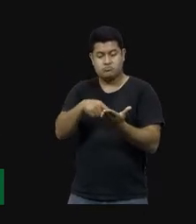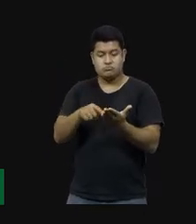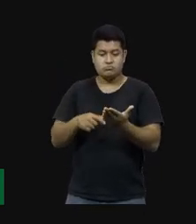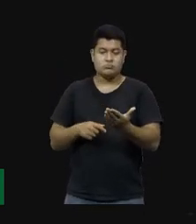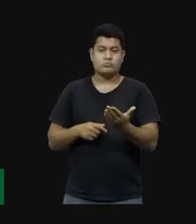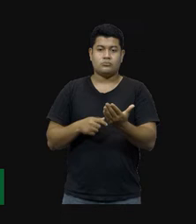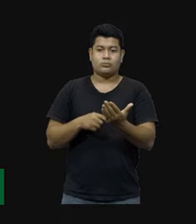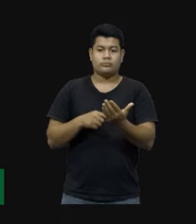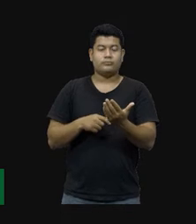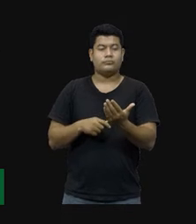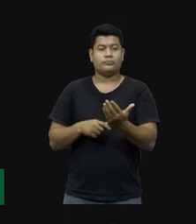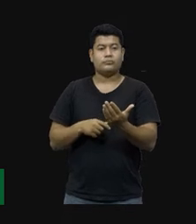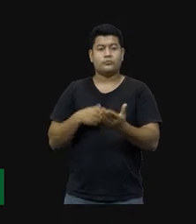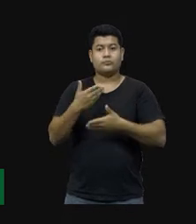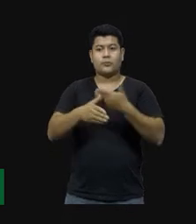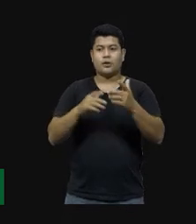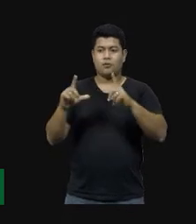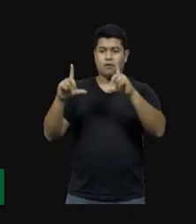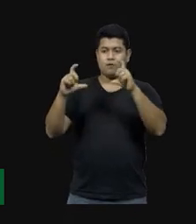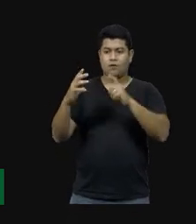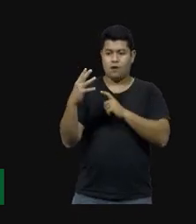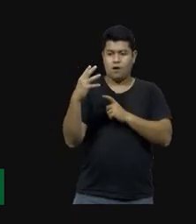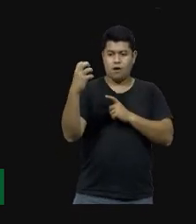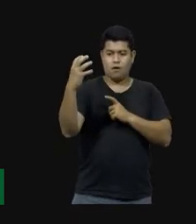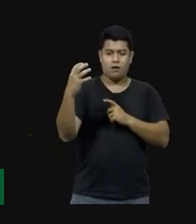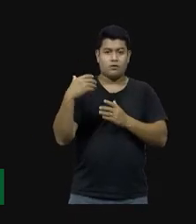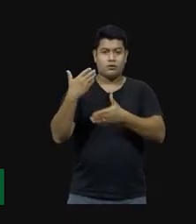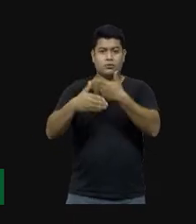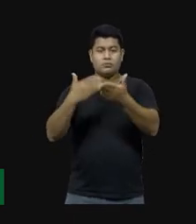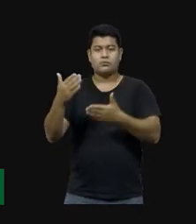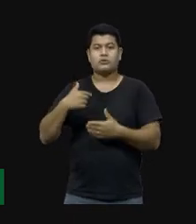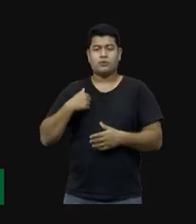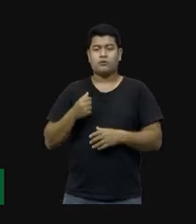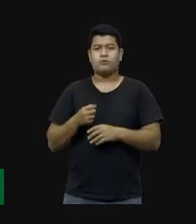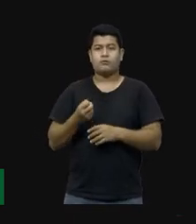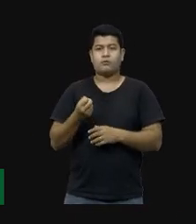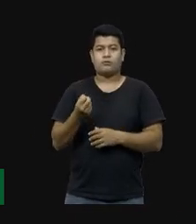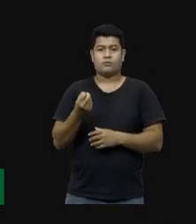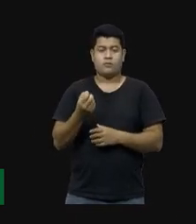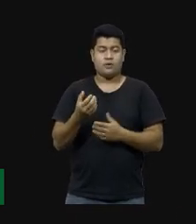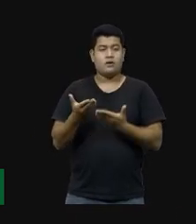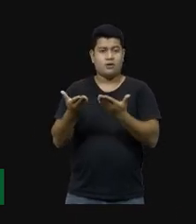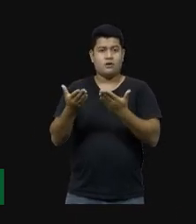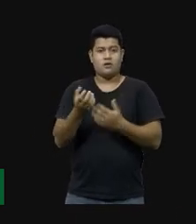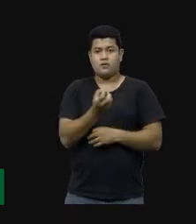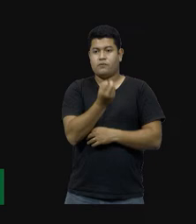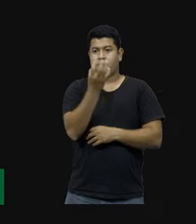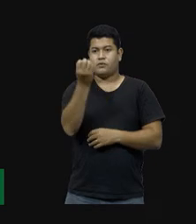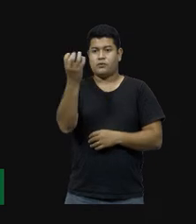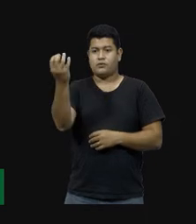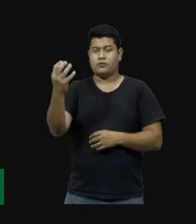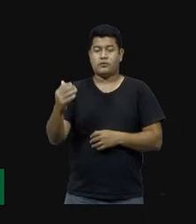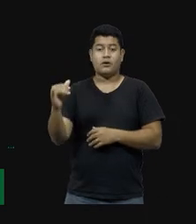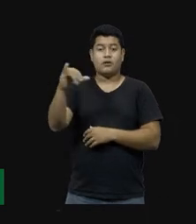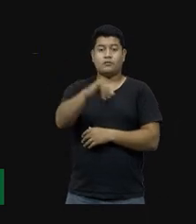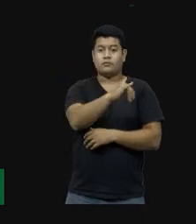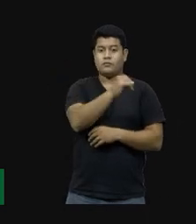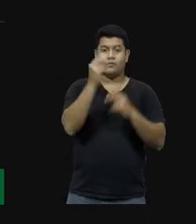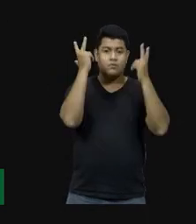telefone e posta lá que eu estou indo de avião de carreira para Brasília, porque os outros governadores